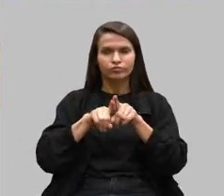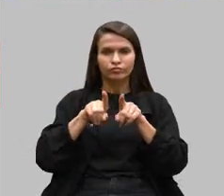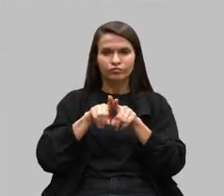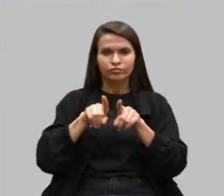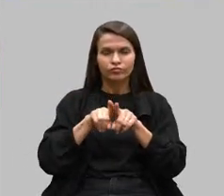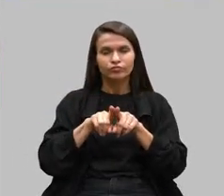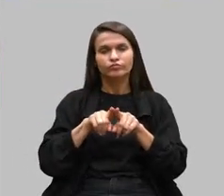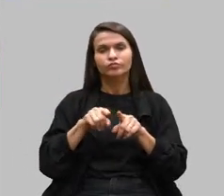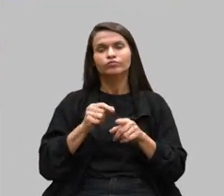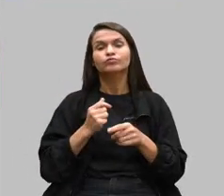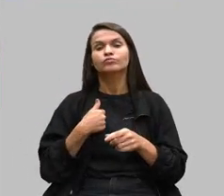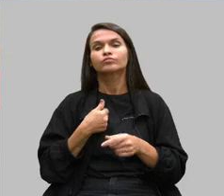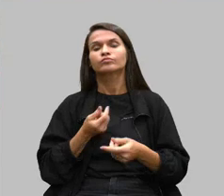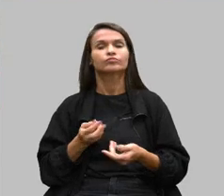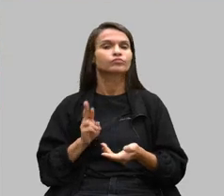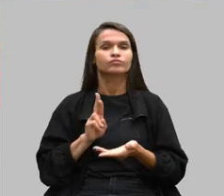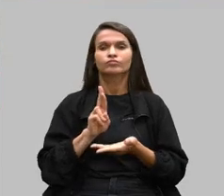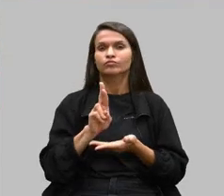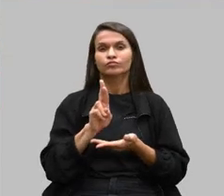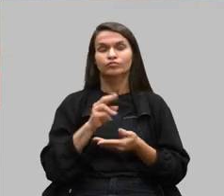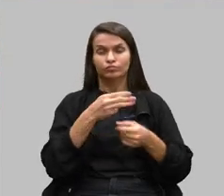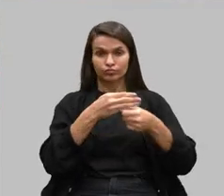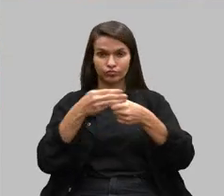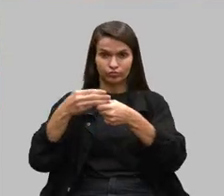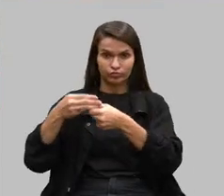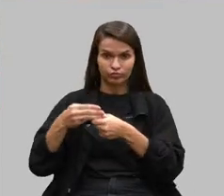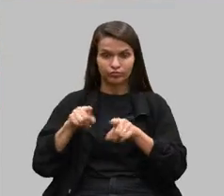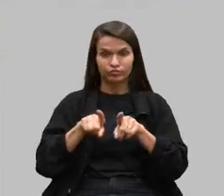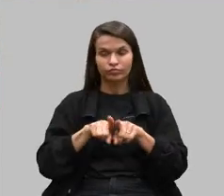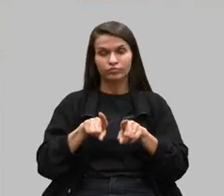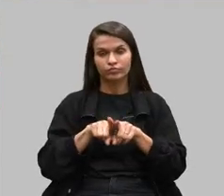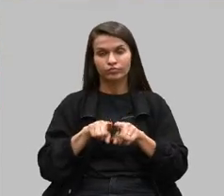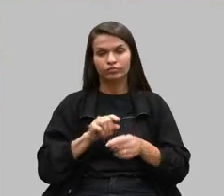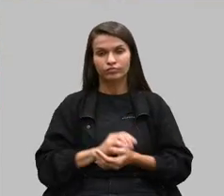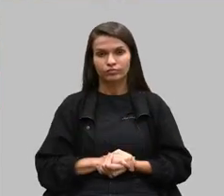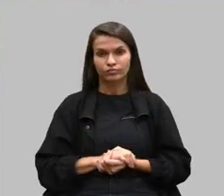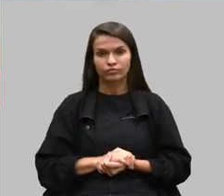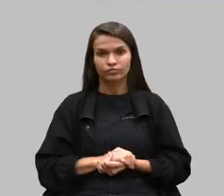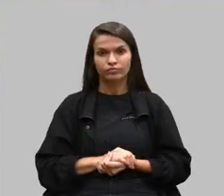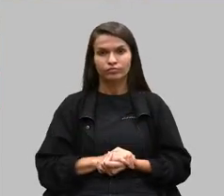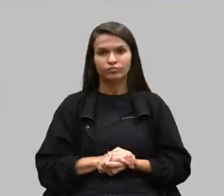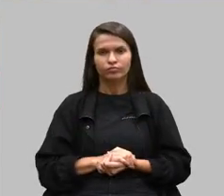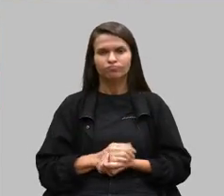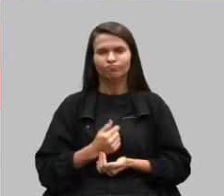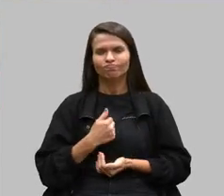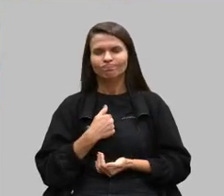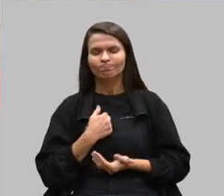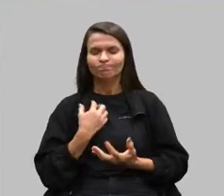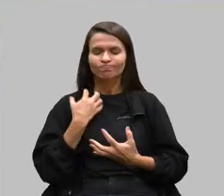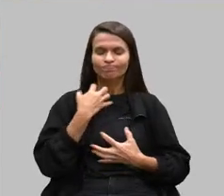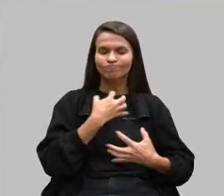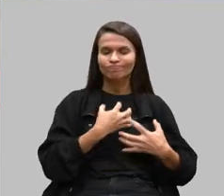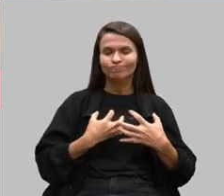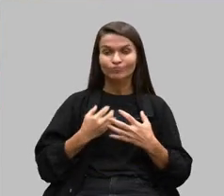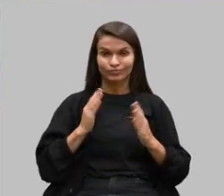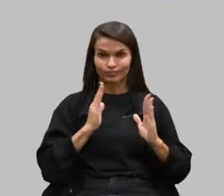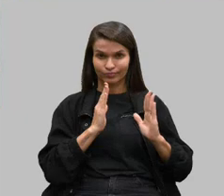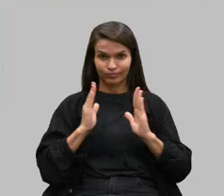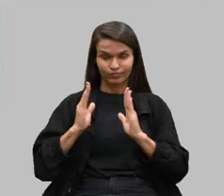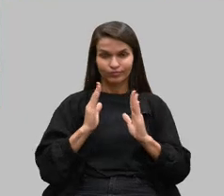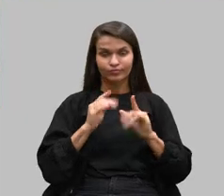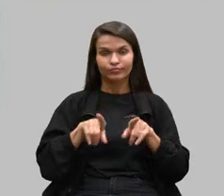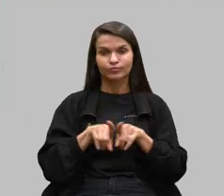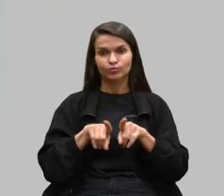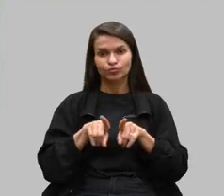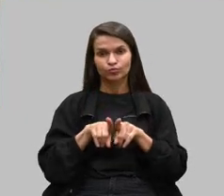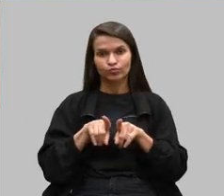eu venho aqui representar também esses municípios e o que nos sufoca nesse momento além